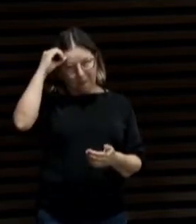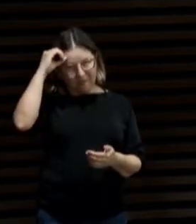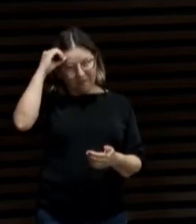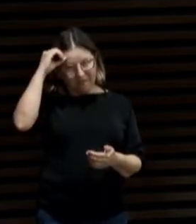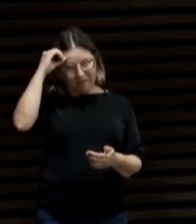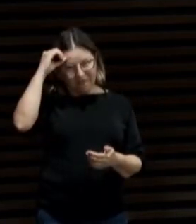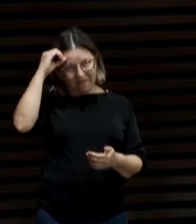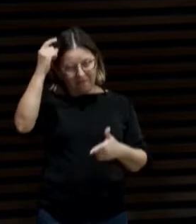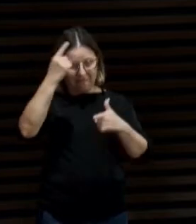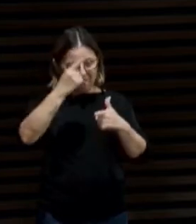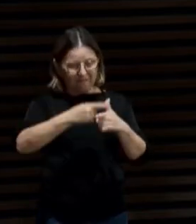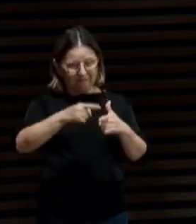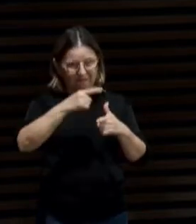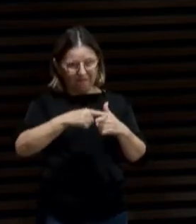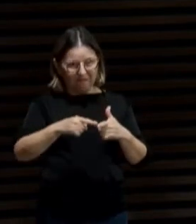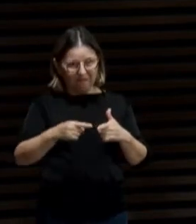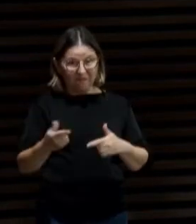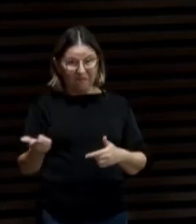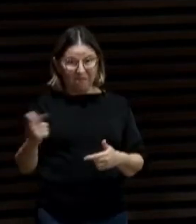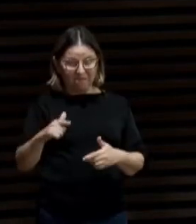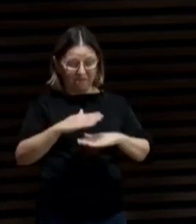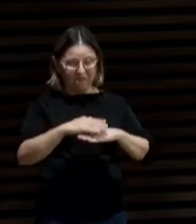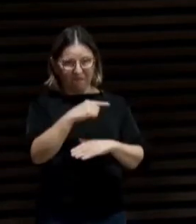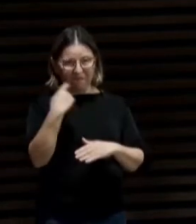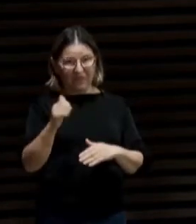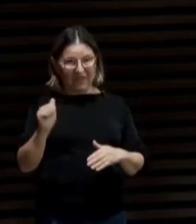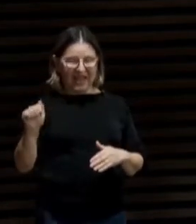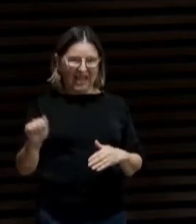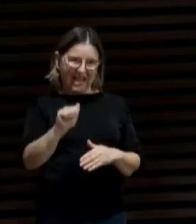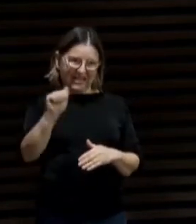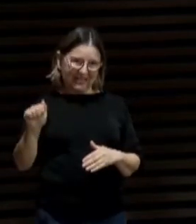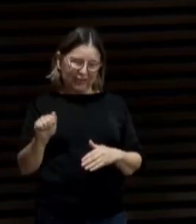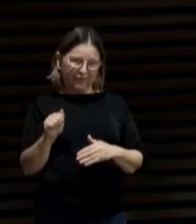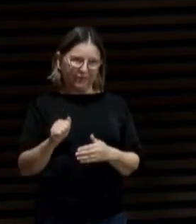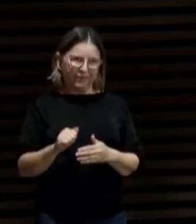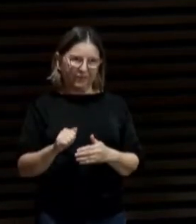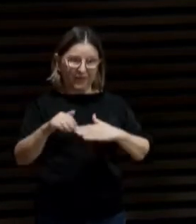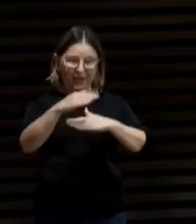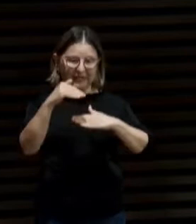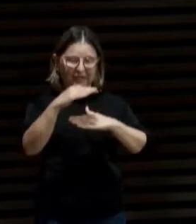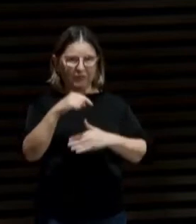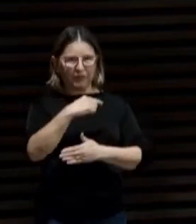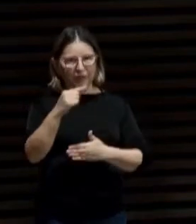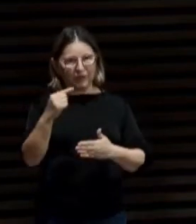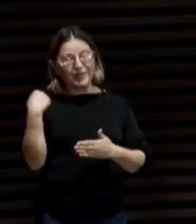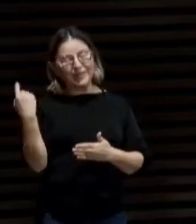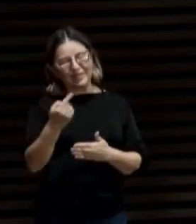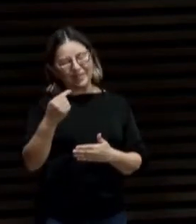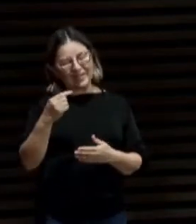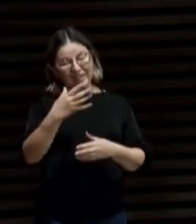da tribulação que nos sobreveio na Ásia, porquanto foi acima das nossas